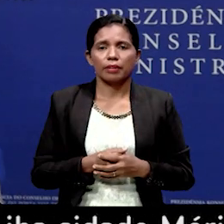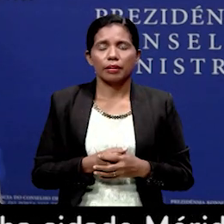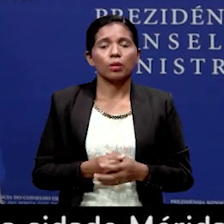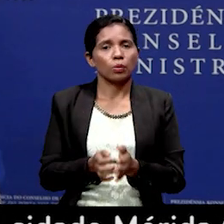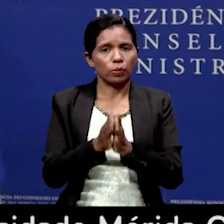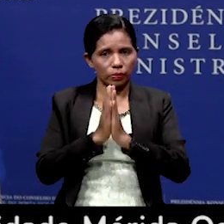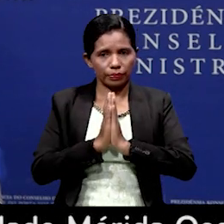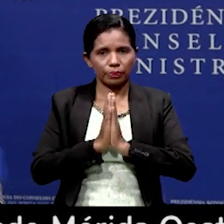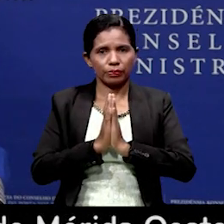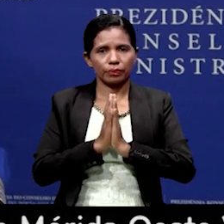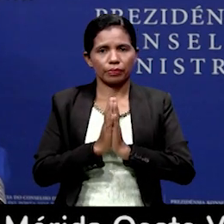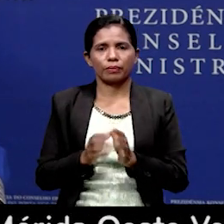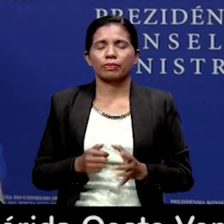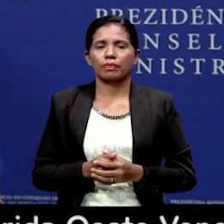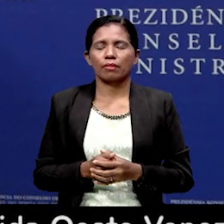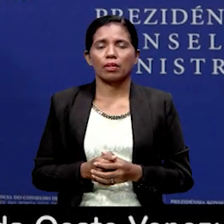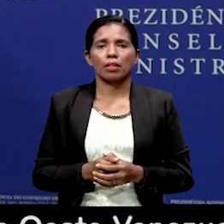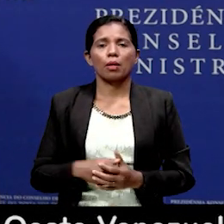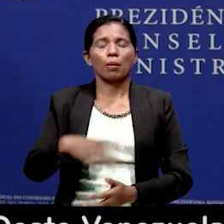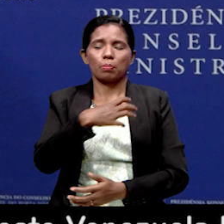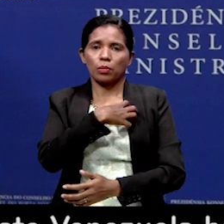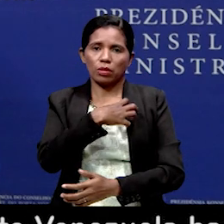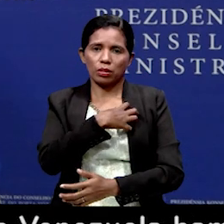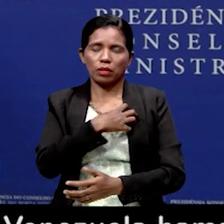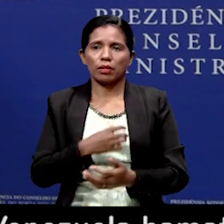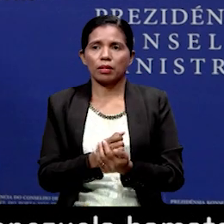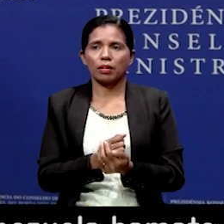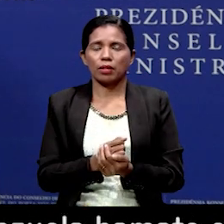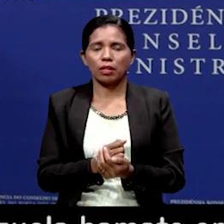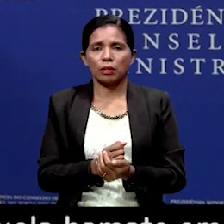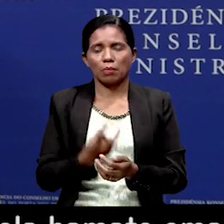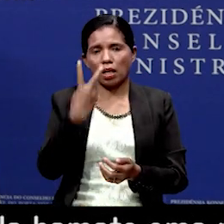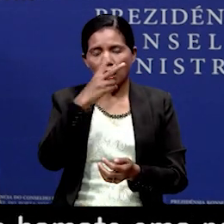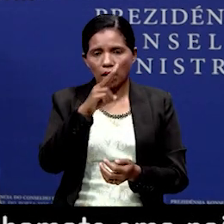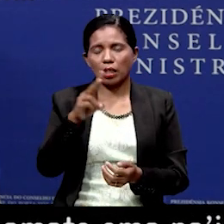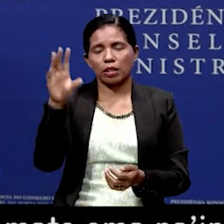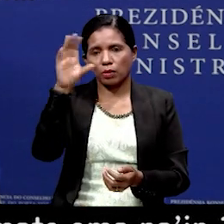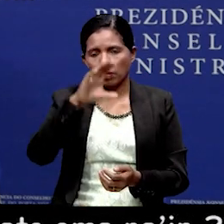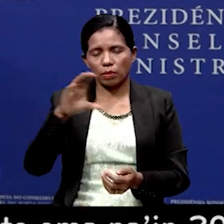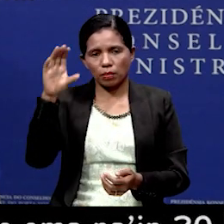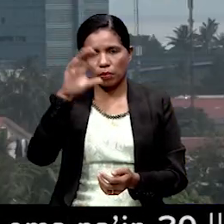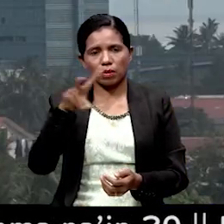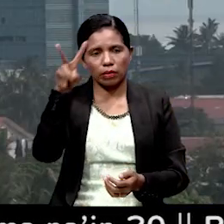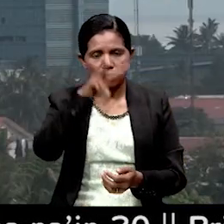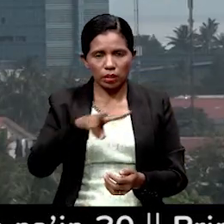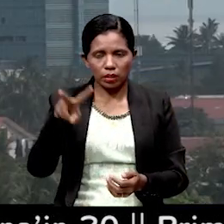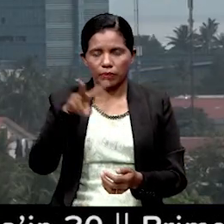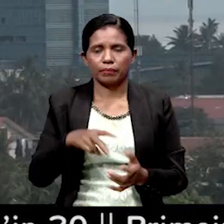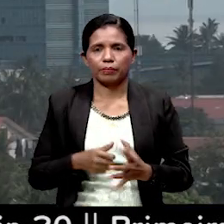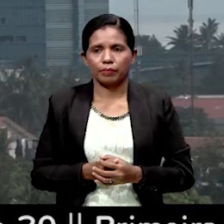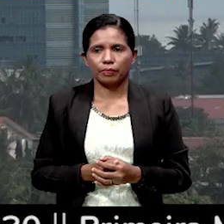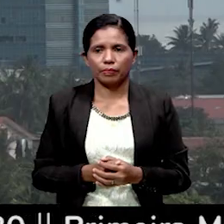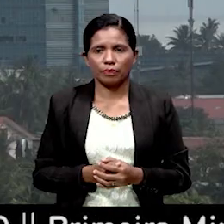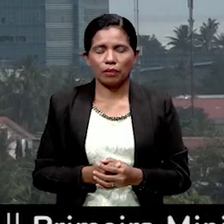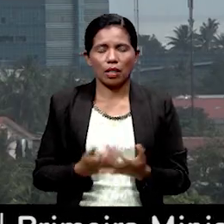exige a tu PNTL halo fiscalização ba medida sira. To horas ne Timor